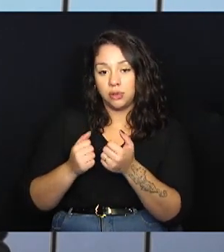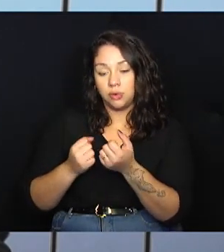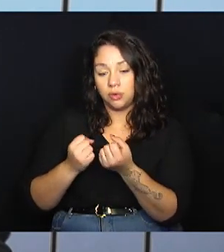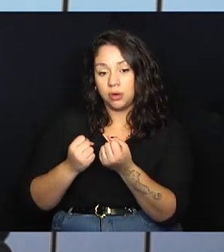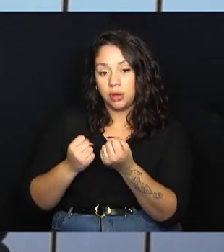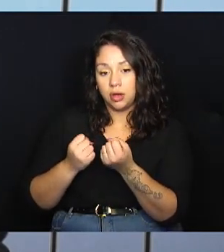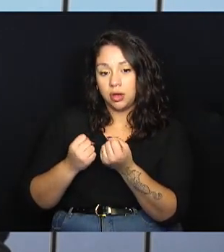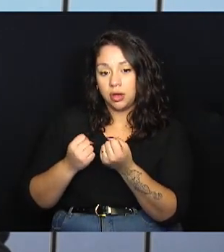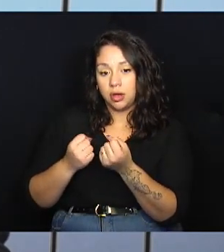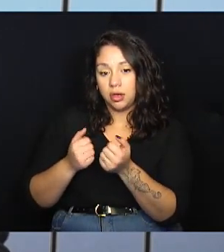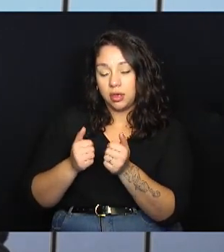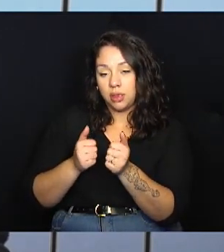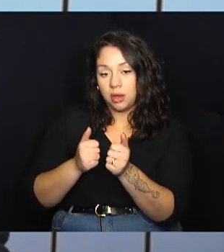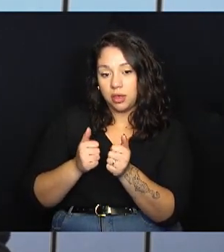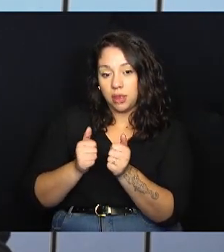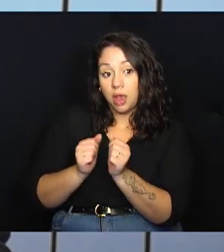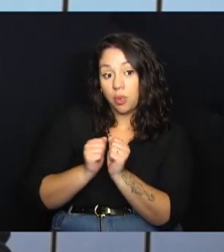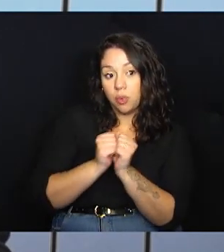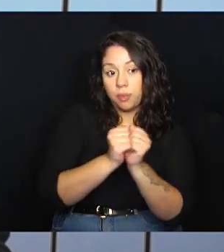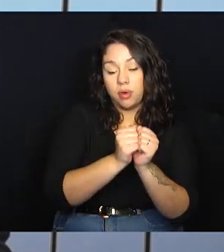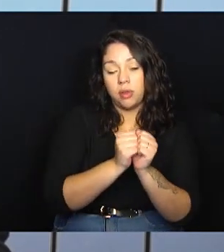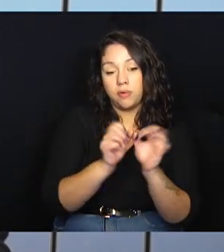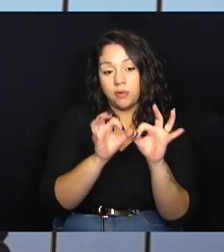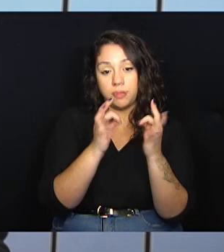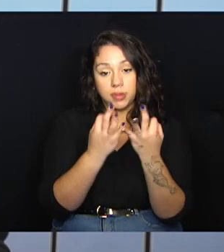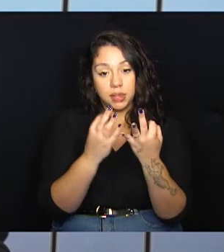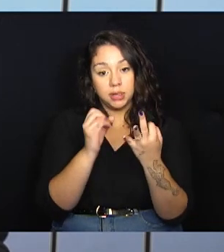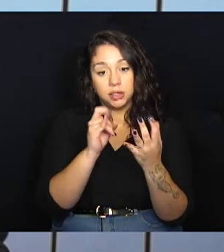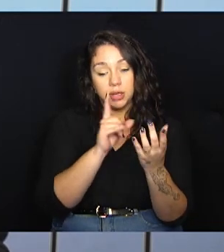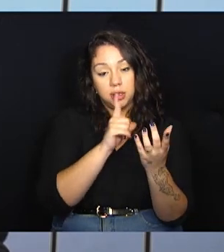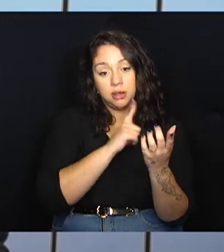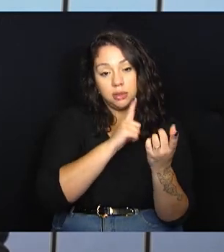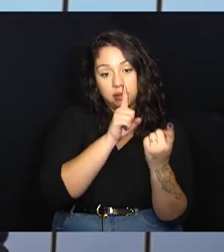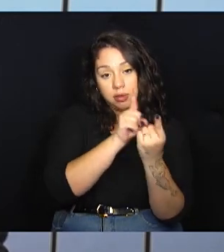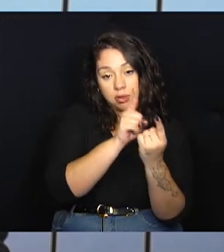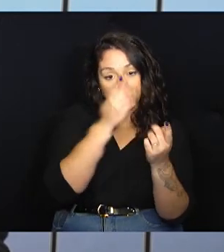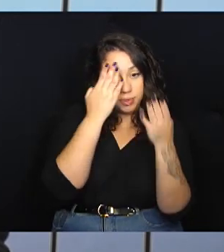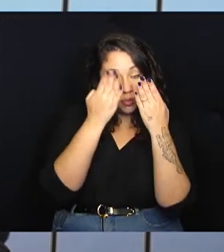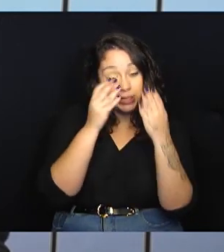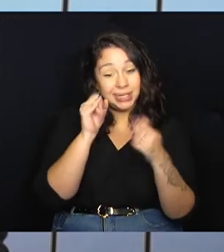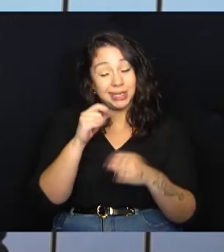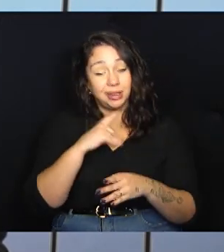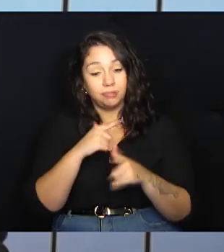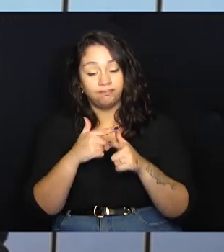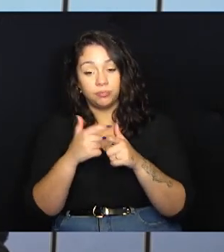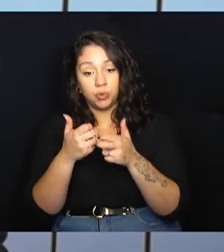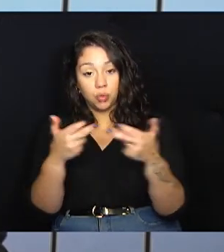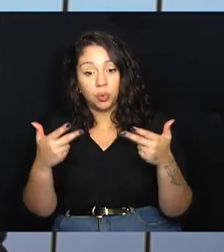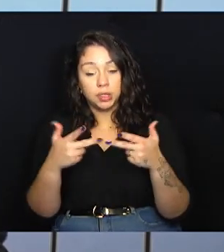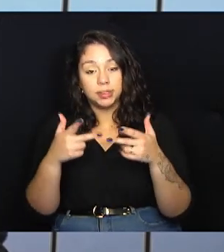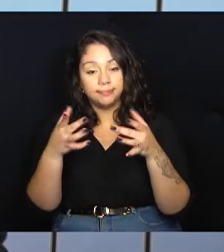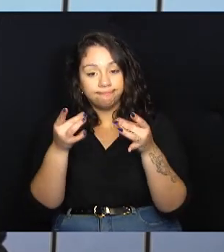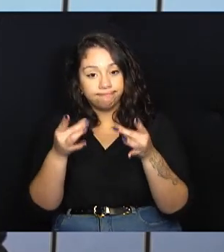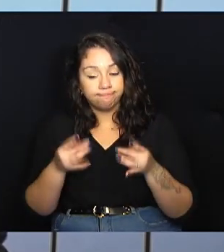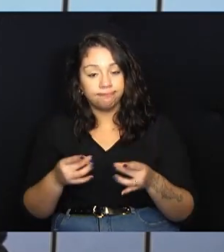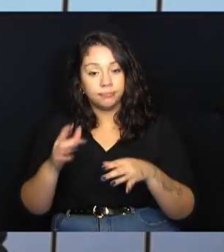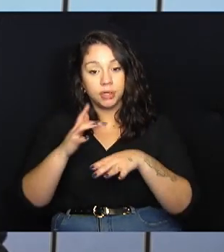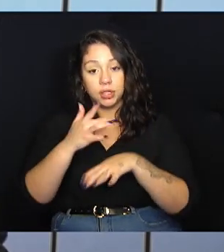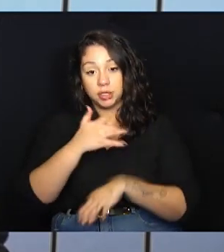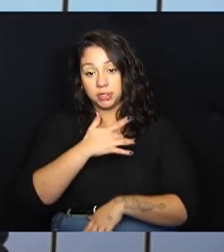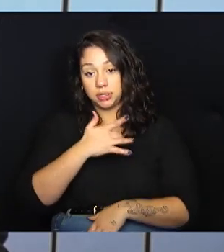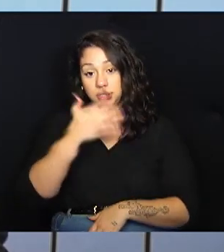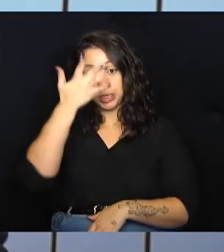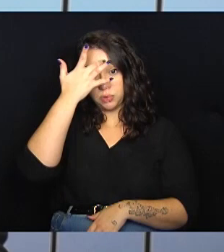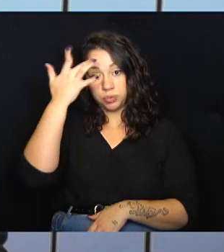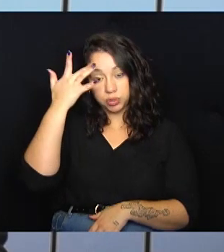psicológico, quando há necessidade, se há questões de saúde mental. Então, contamos com a rede de serviços de saúde